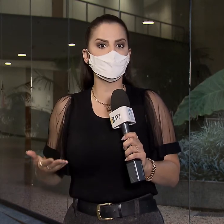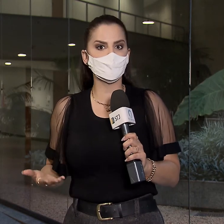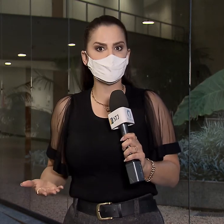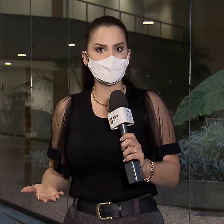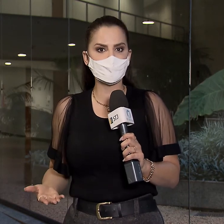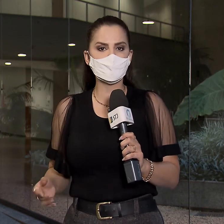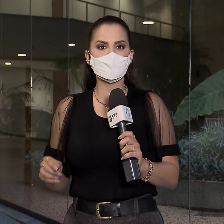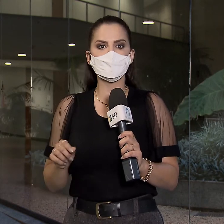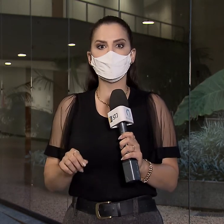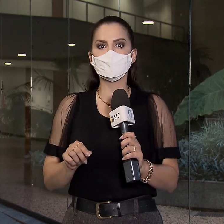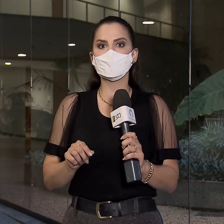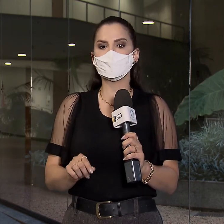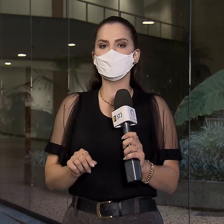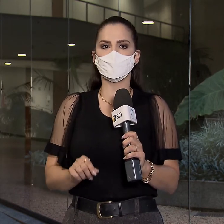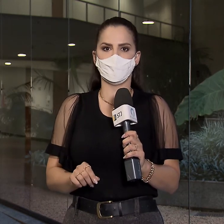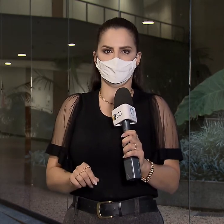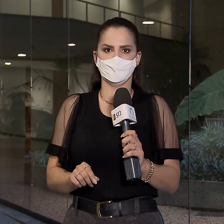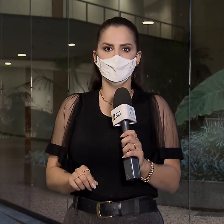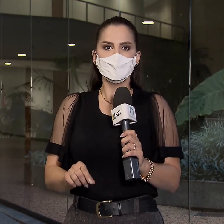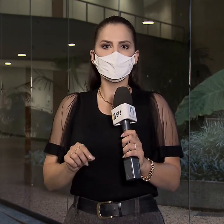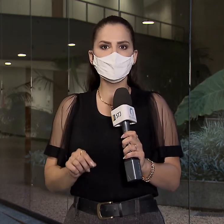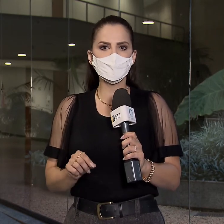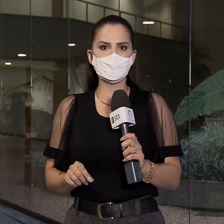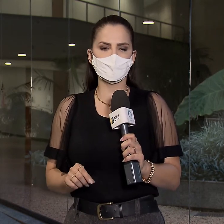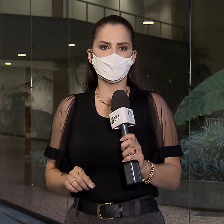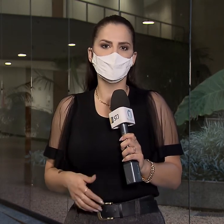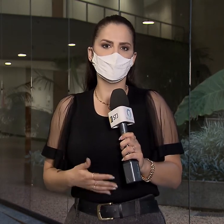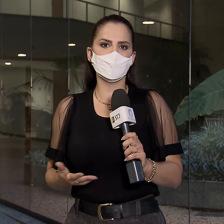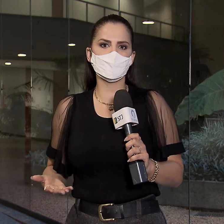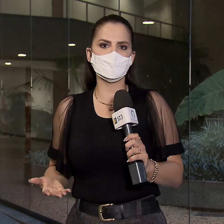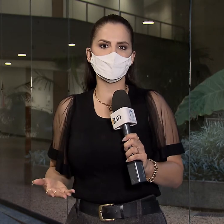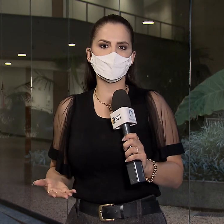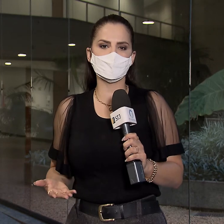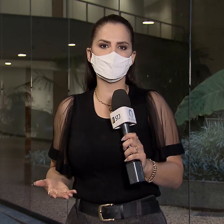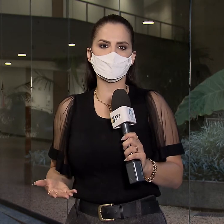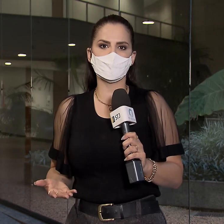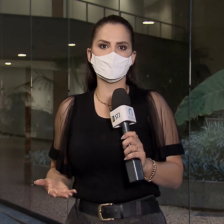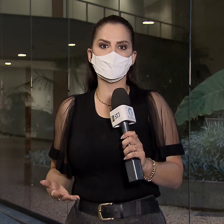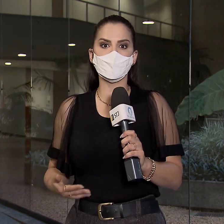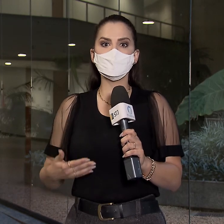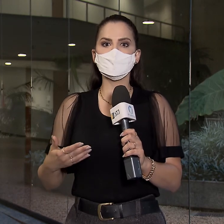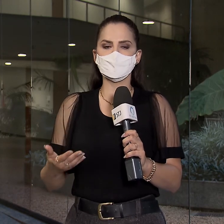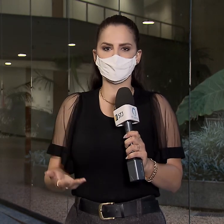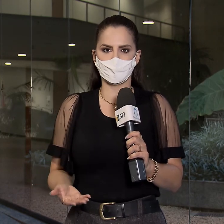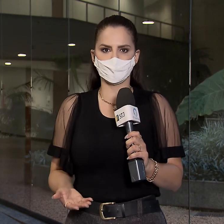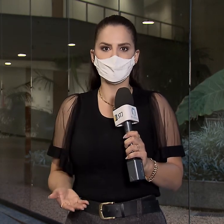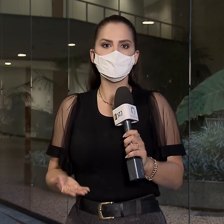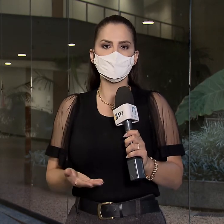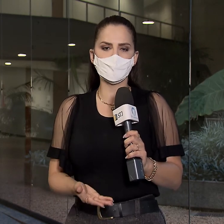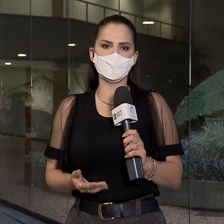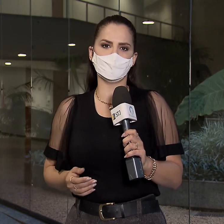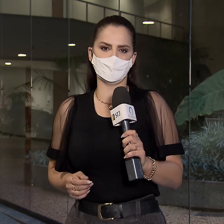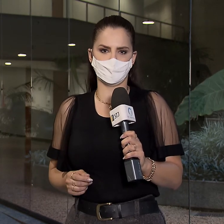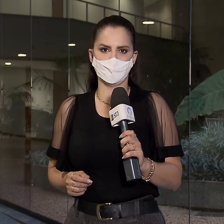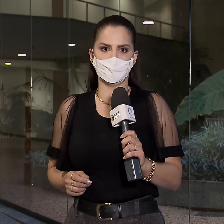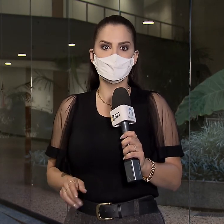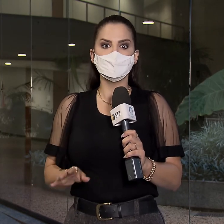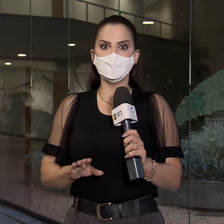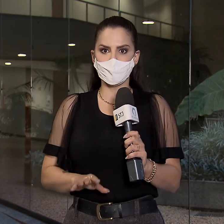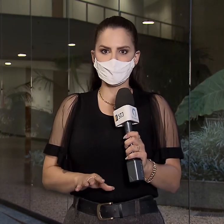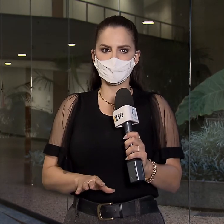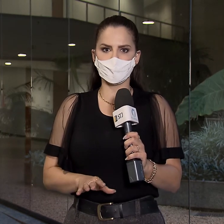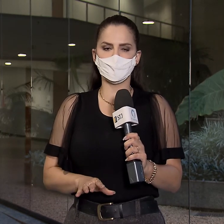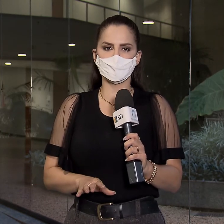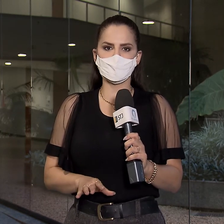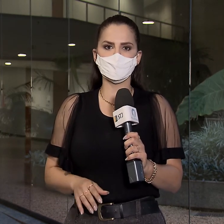deveriam ser obedecidas as normas daquele código, inclusive em relação à necessidade de consentimento sobre a garantia,